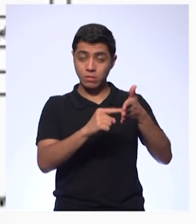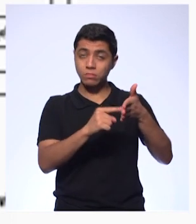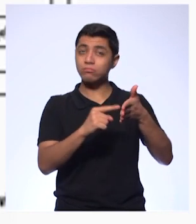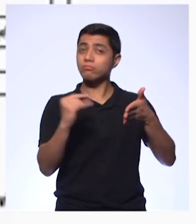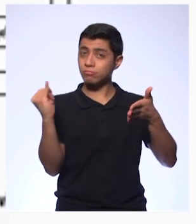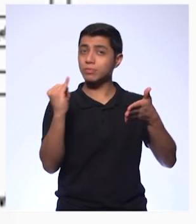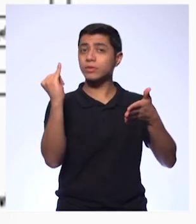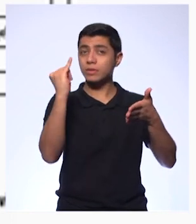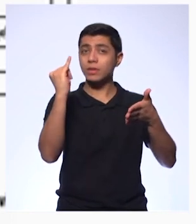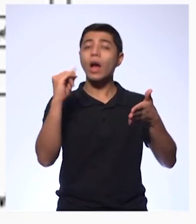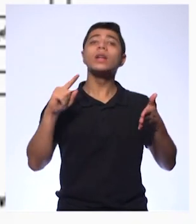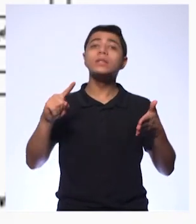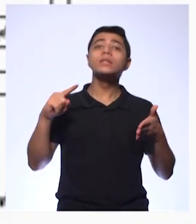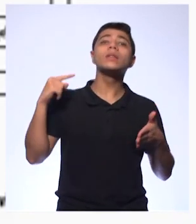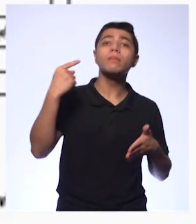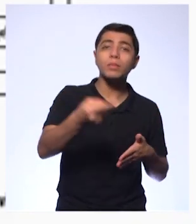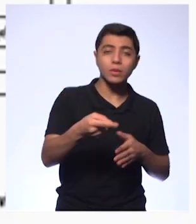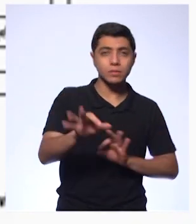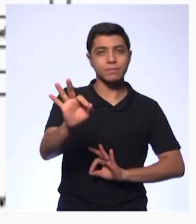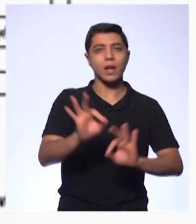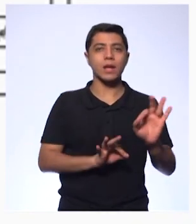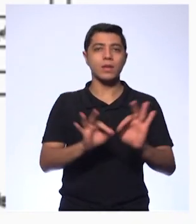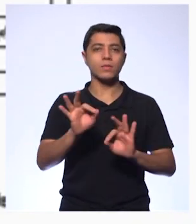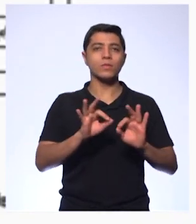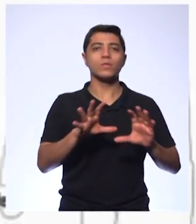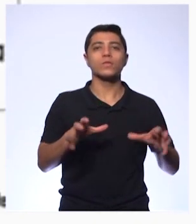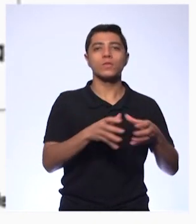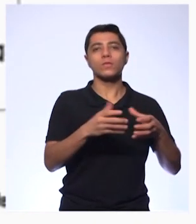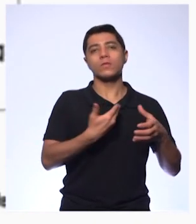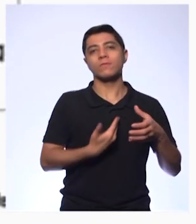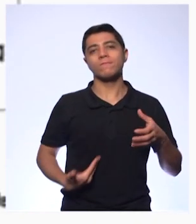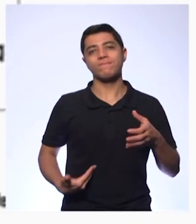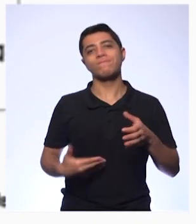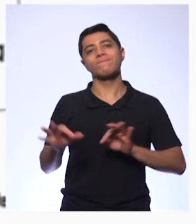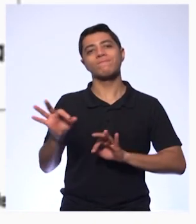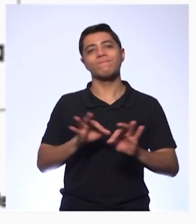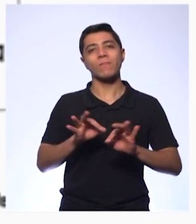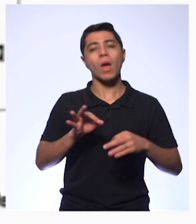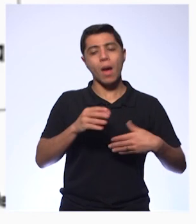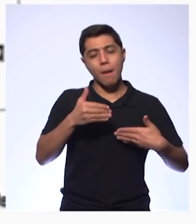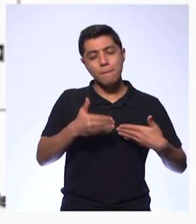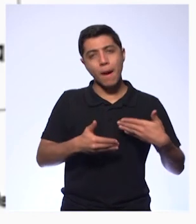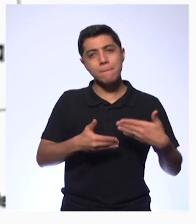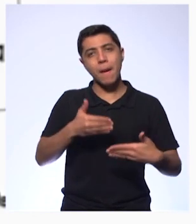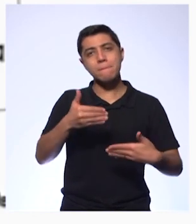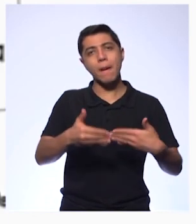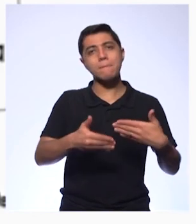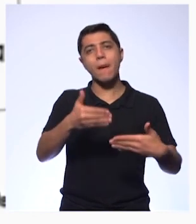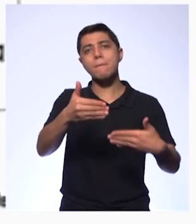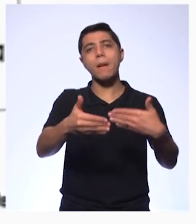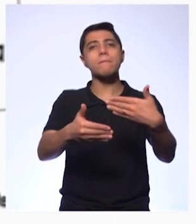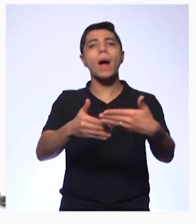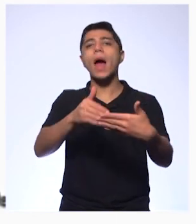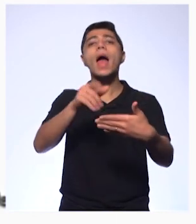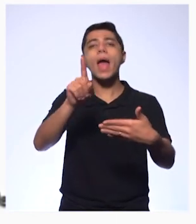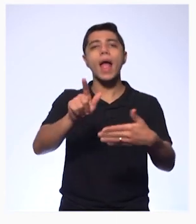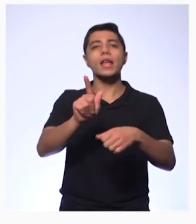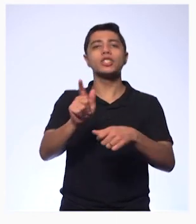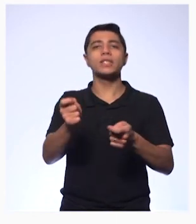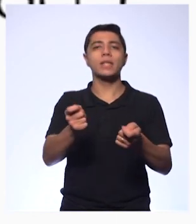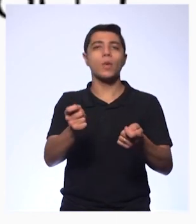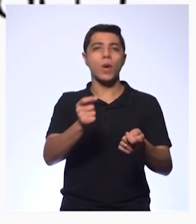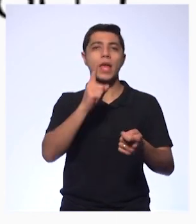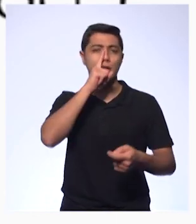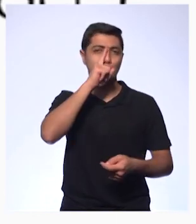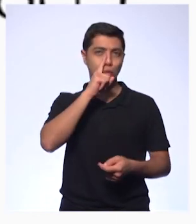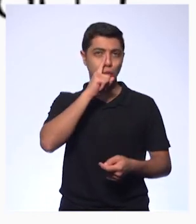na elaboração de planos preventivos de defesa civil. Todo esse processo é apenas uma parte da gestão de riscos e desastres.